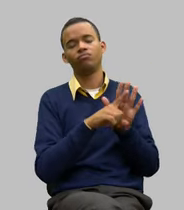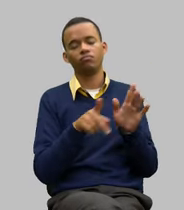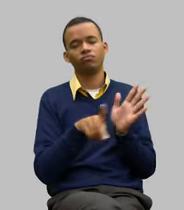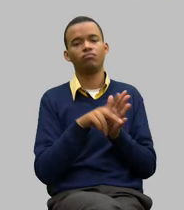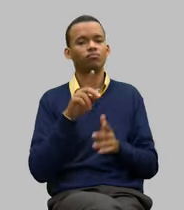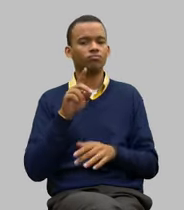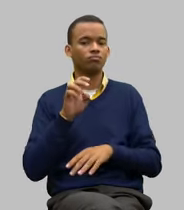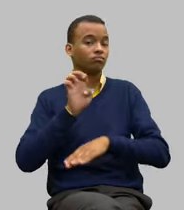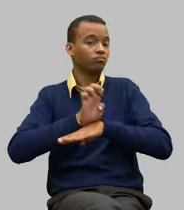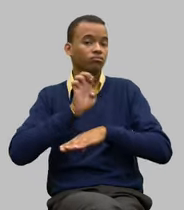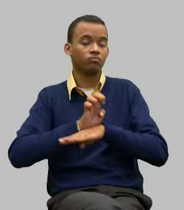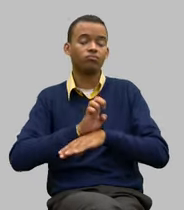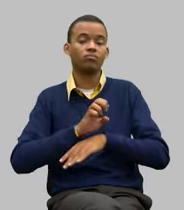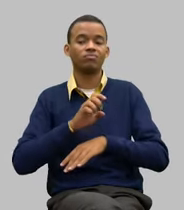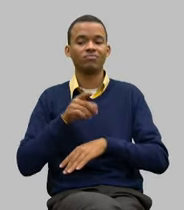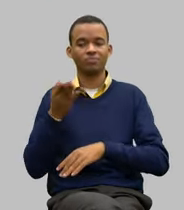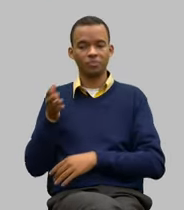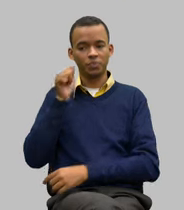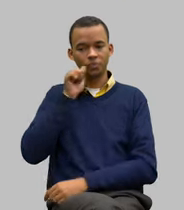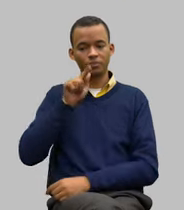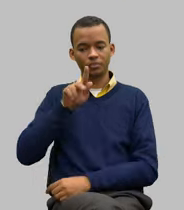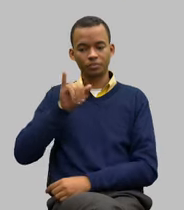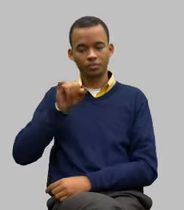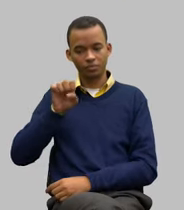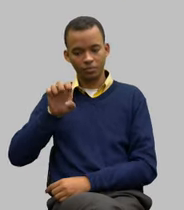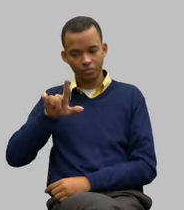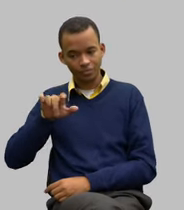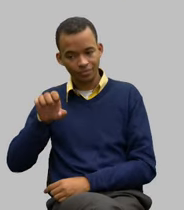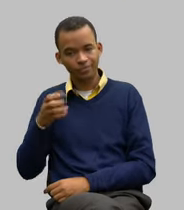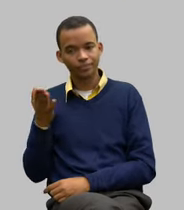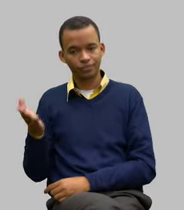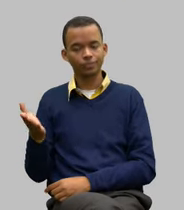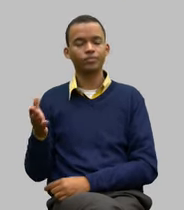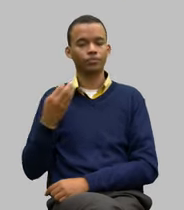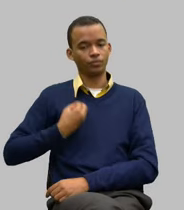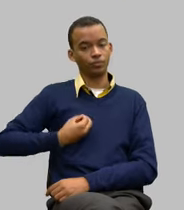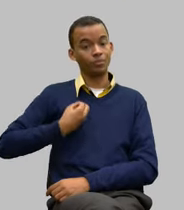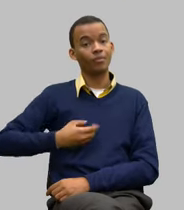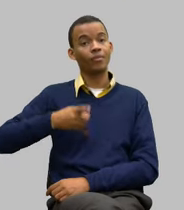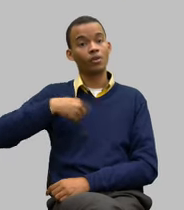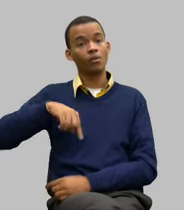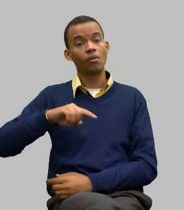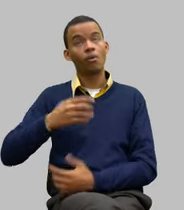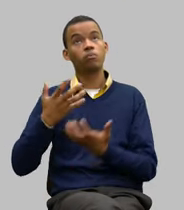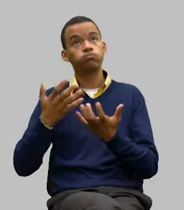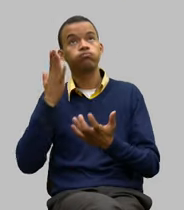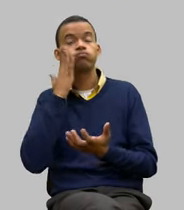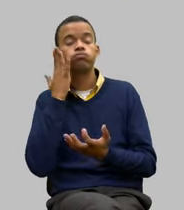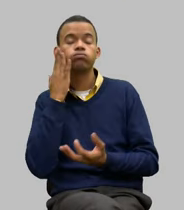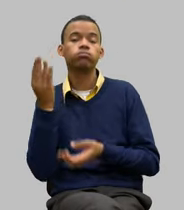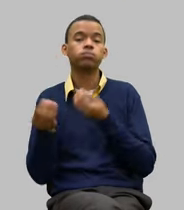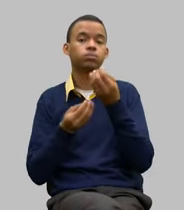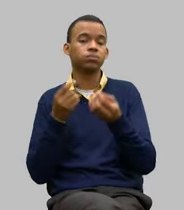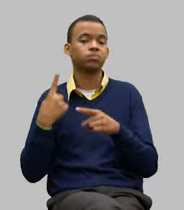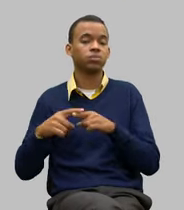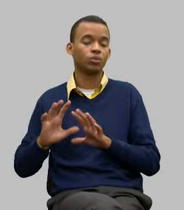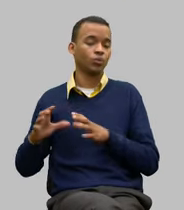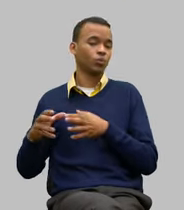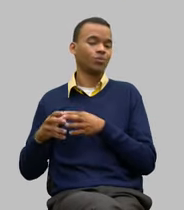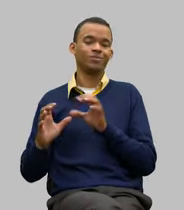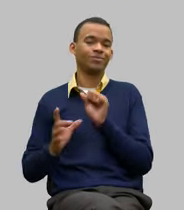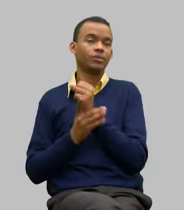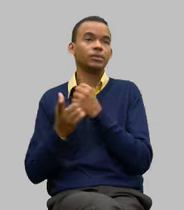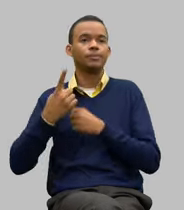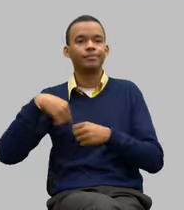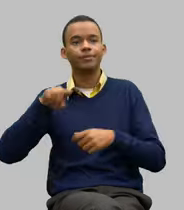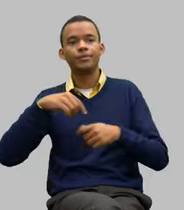Gisele para que isso ficasse Claro pra comissão pra gente não precisar ficar preocupando em eh eh chamar outras